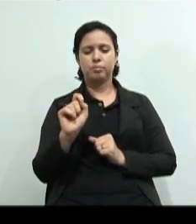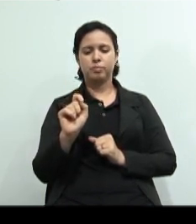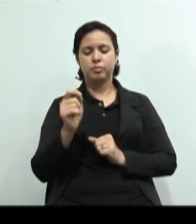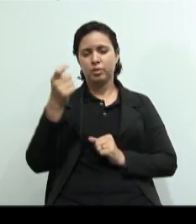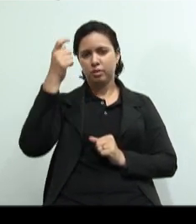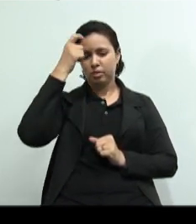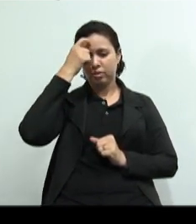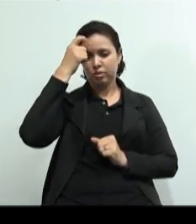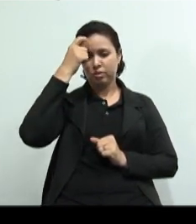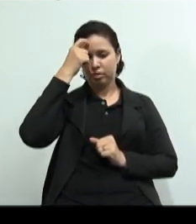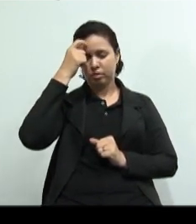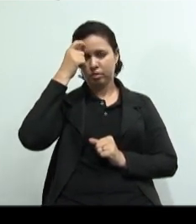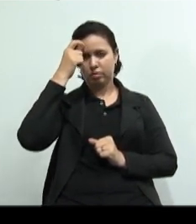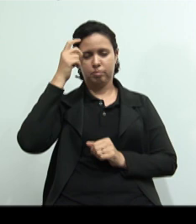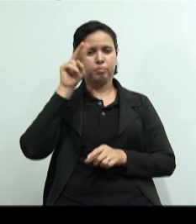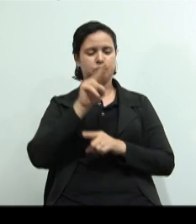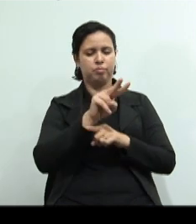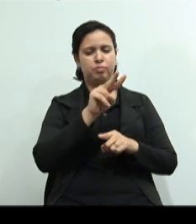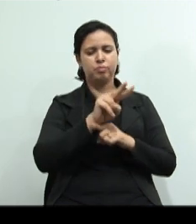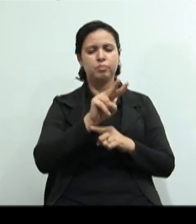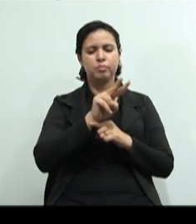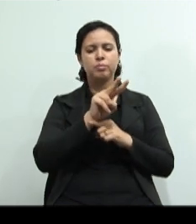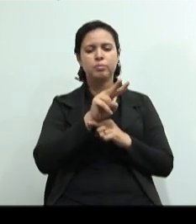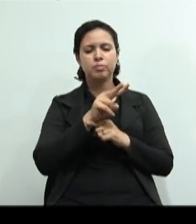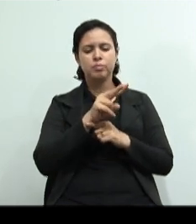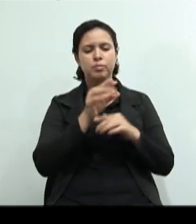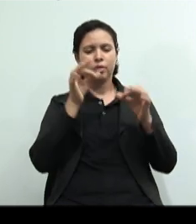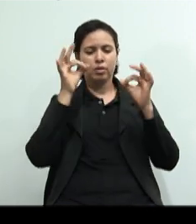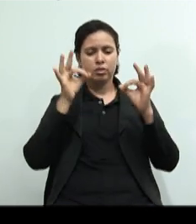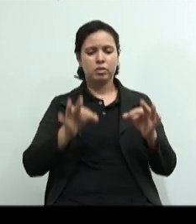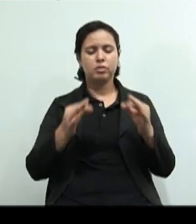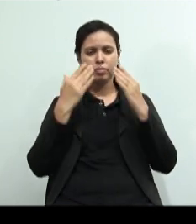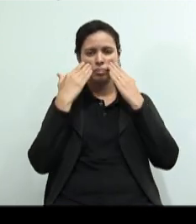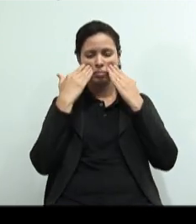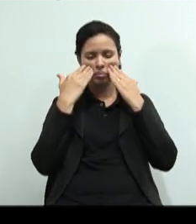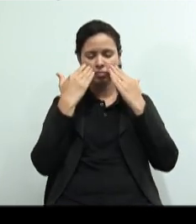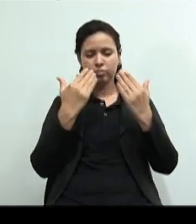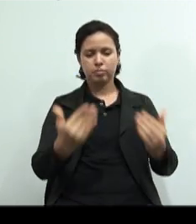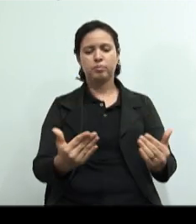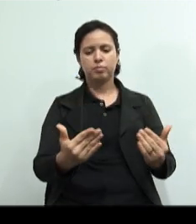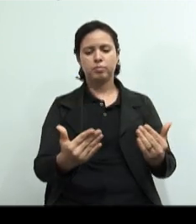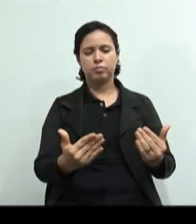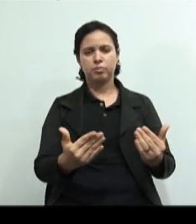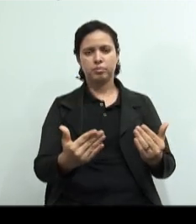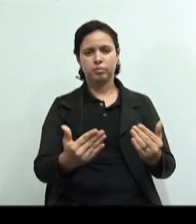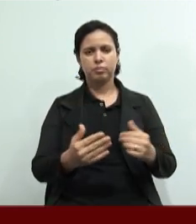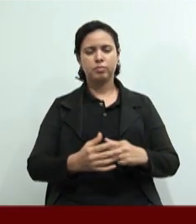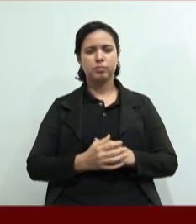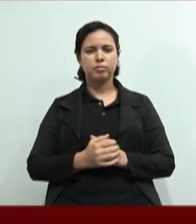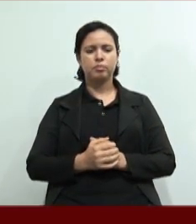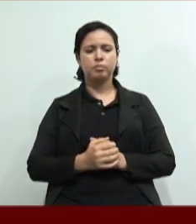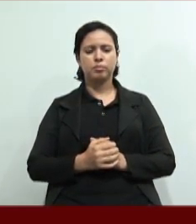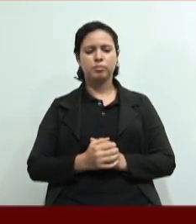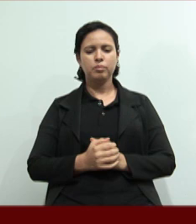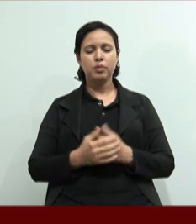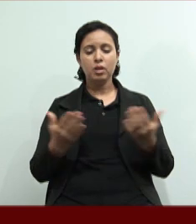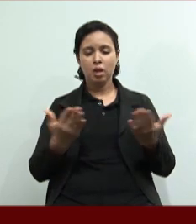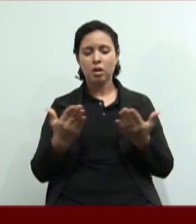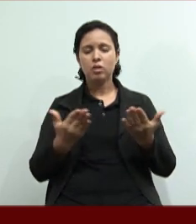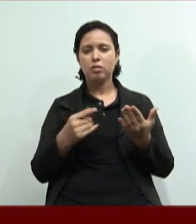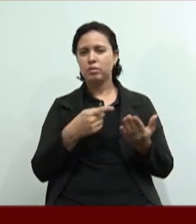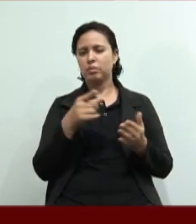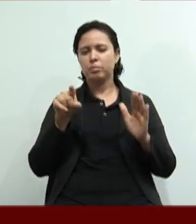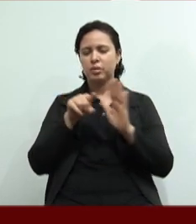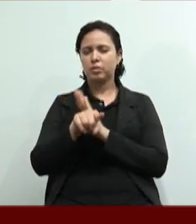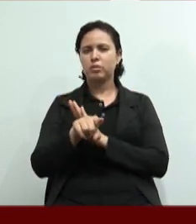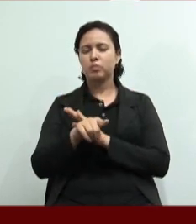seu conceito é a disciplina. Quando está em execução, significa que o programa está em andamento correto. Agora você se